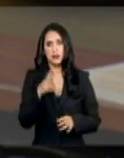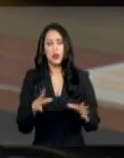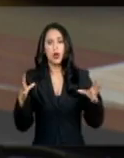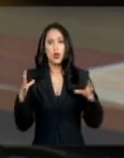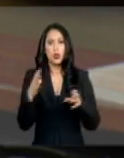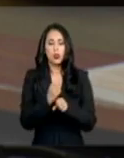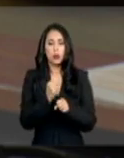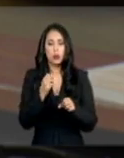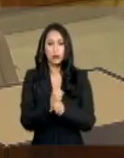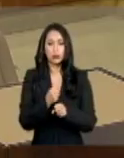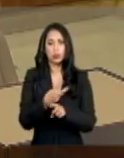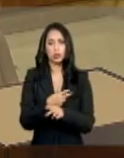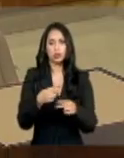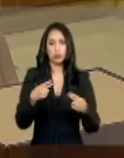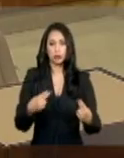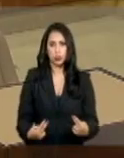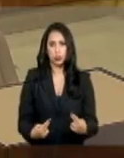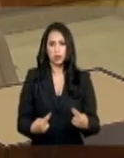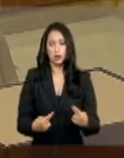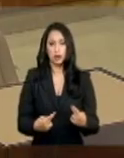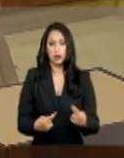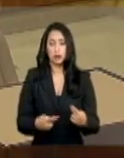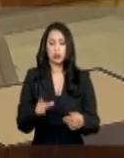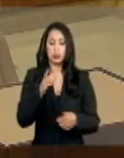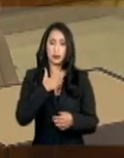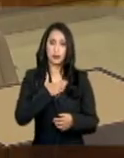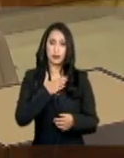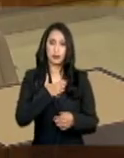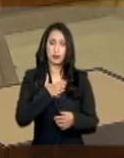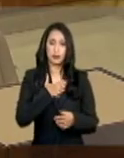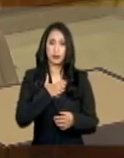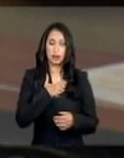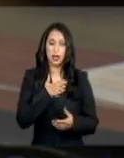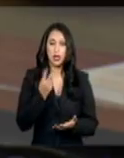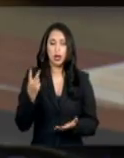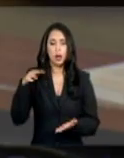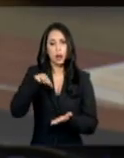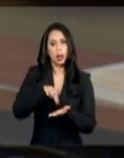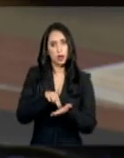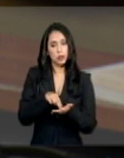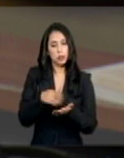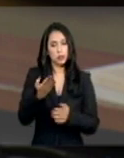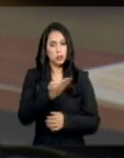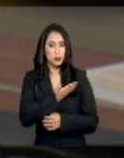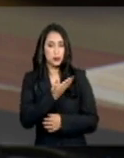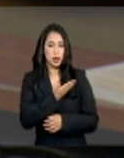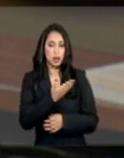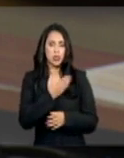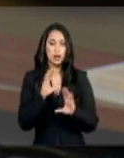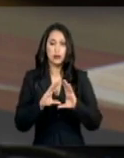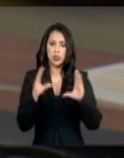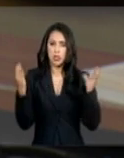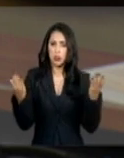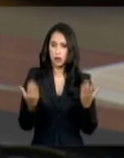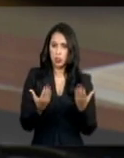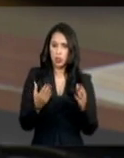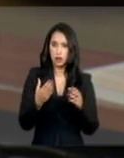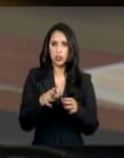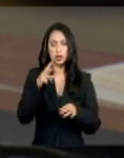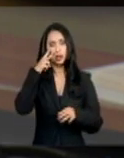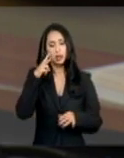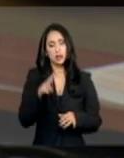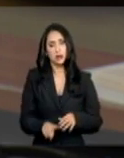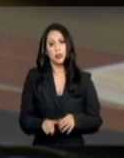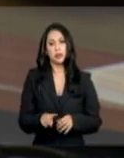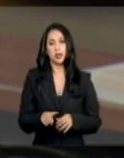de circunstâncias que levou tanto amigos cury quanto à procuradoria geral da república ainda que de modo